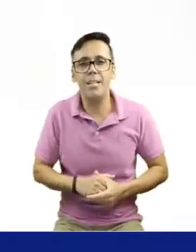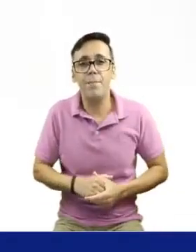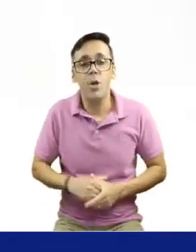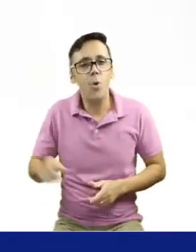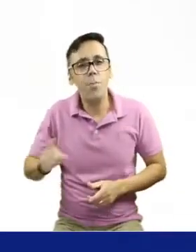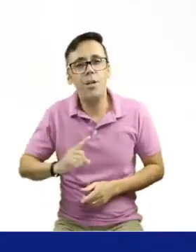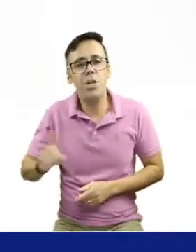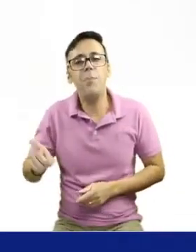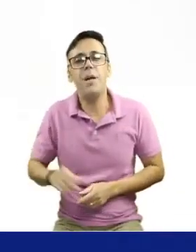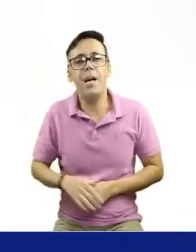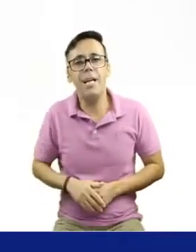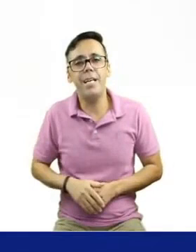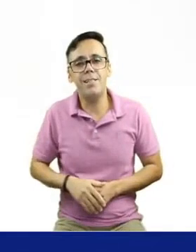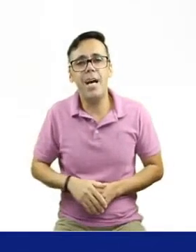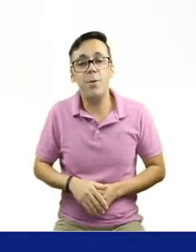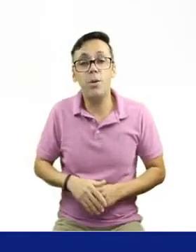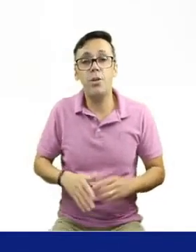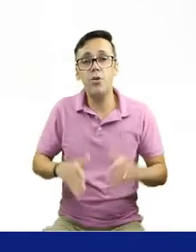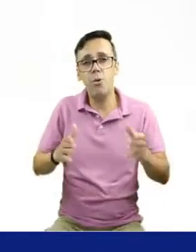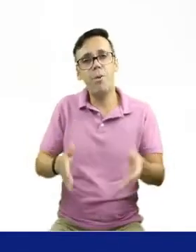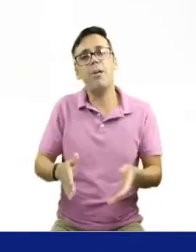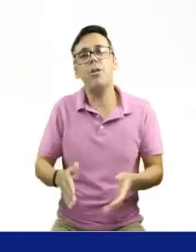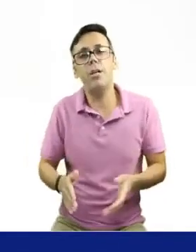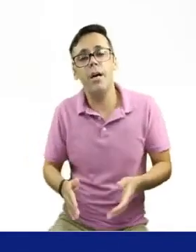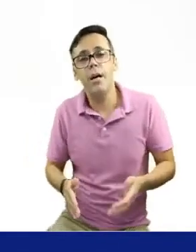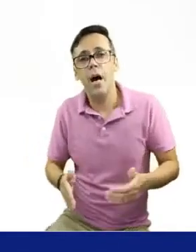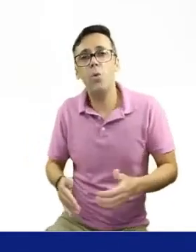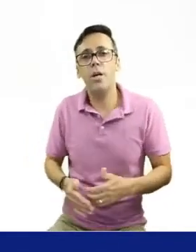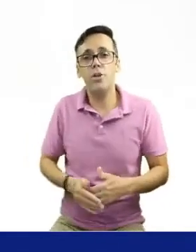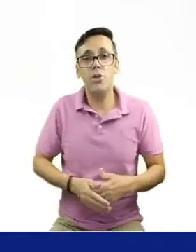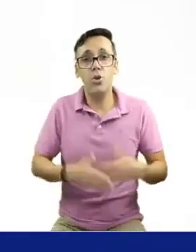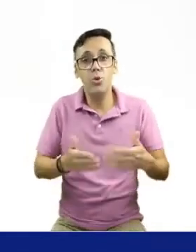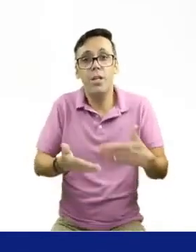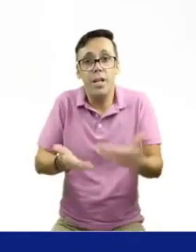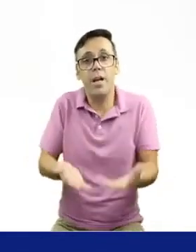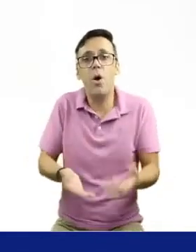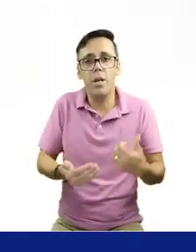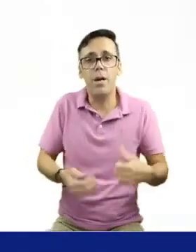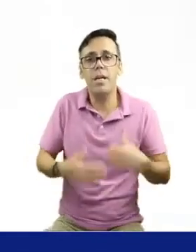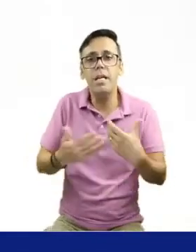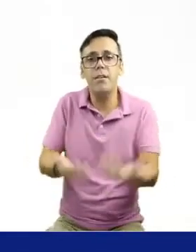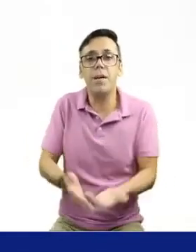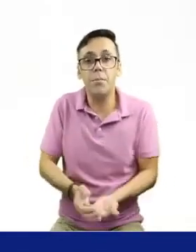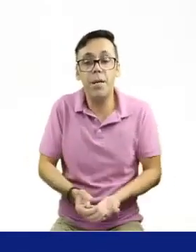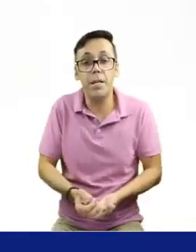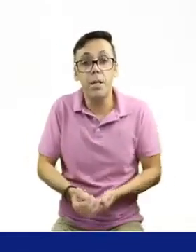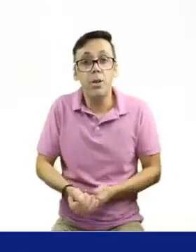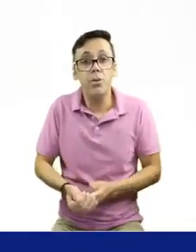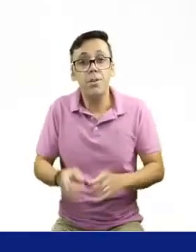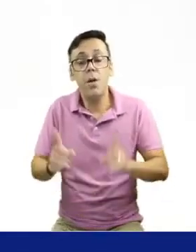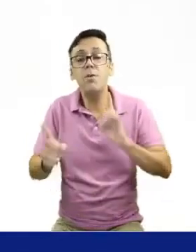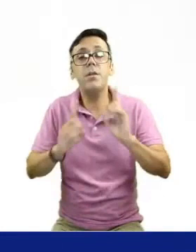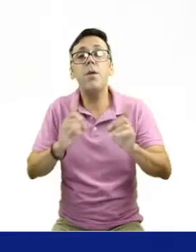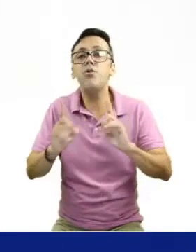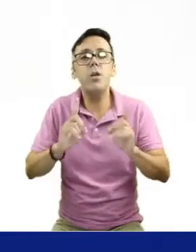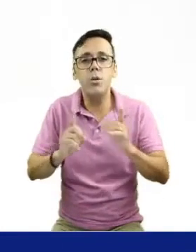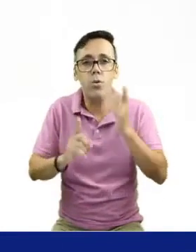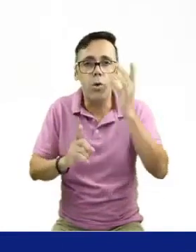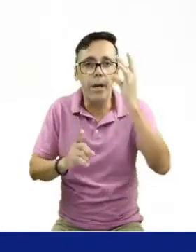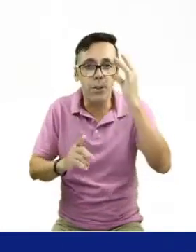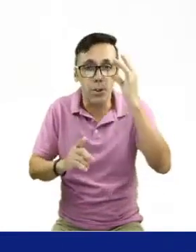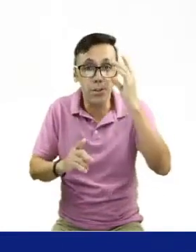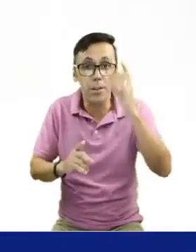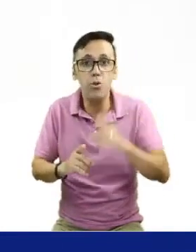para mim que o seu like compartilhe pra galera sabe quando a gente compartilha ao que a gente julga que é legal que é bacana que vale a pena nós não